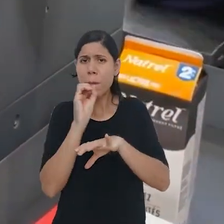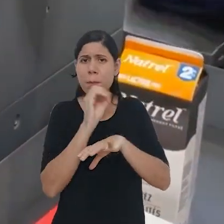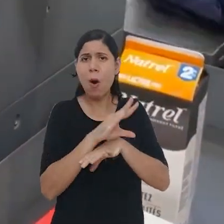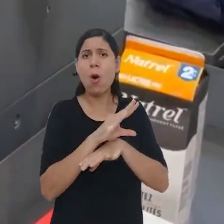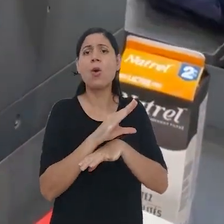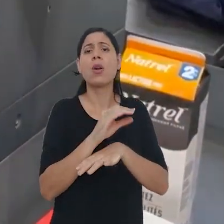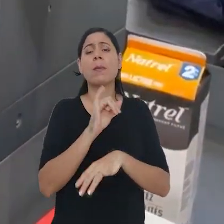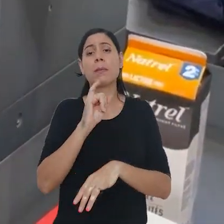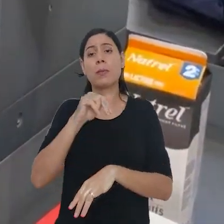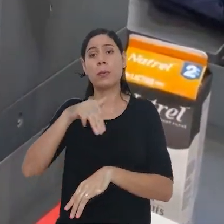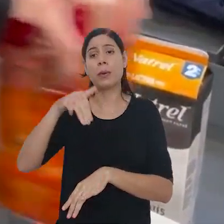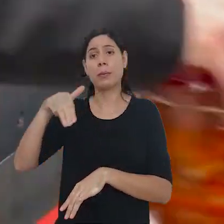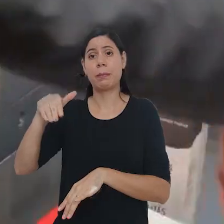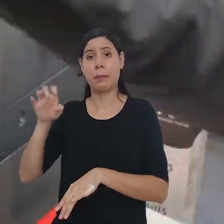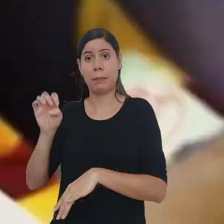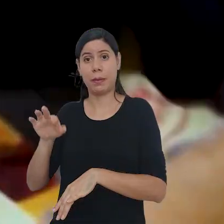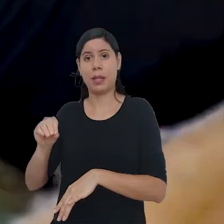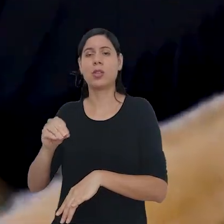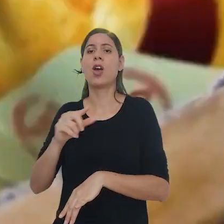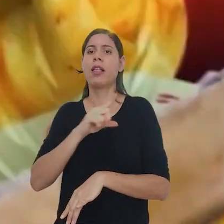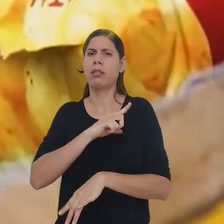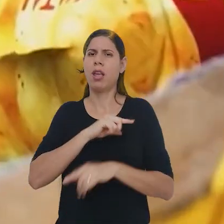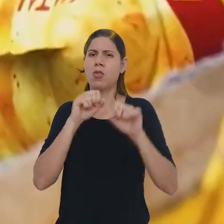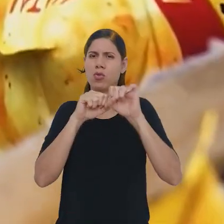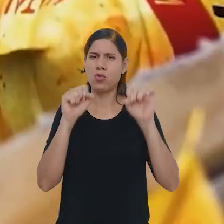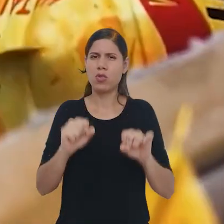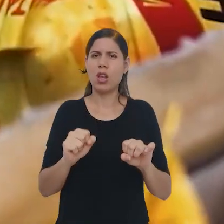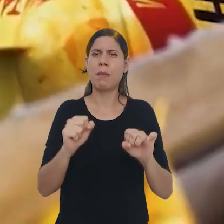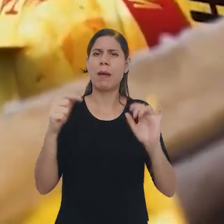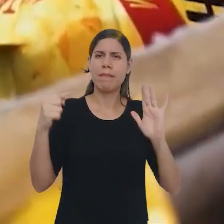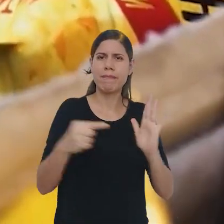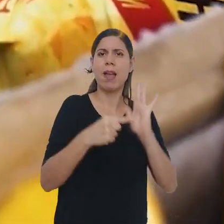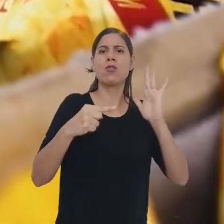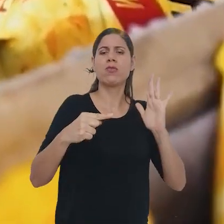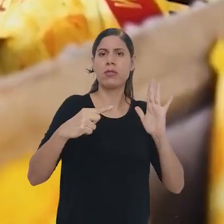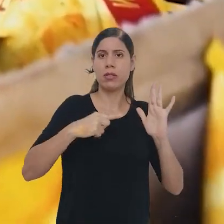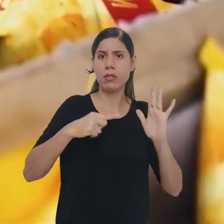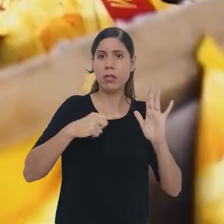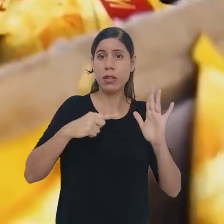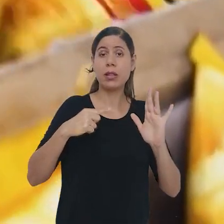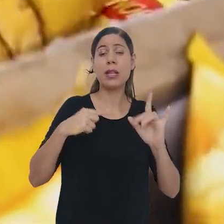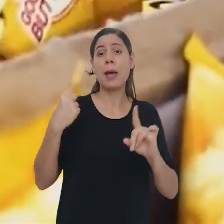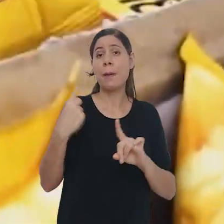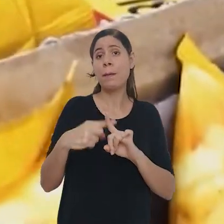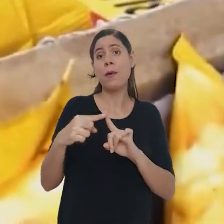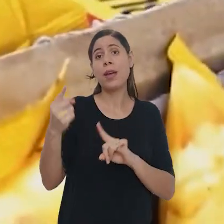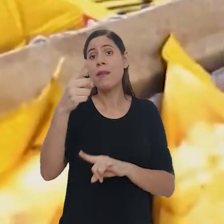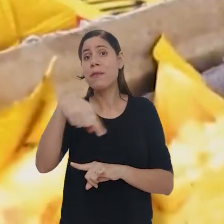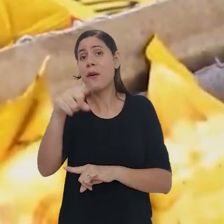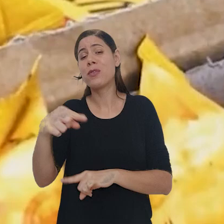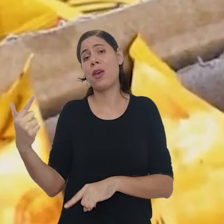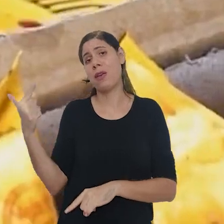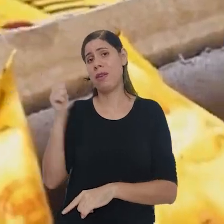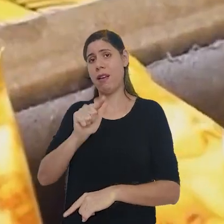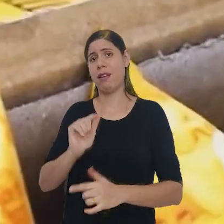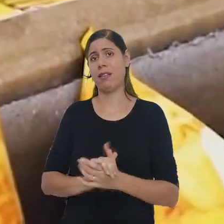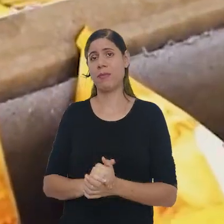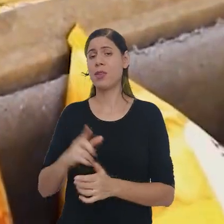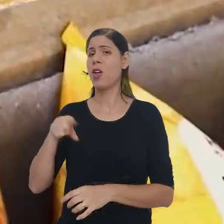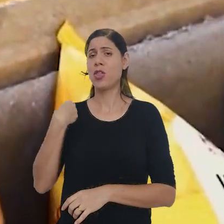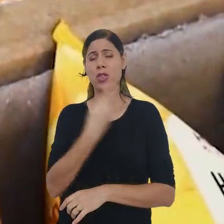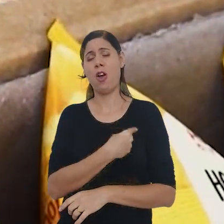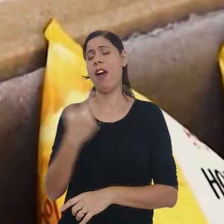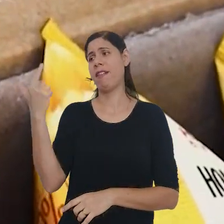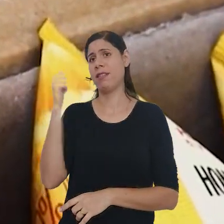foto e mande para o Inmetro. Existe toda uma sistemática para que faça essa denúncia, esse processamento, porque quem ganha